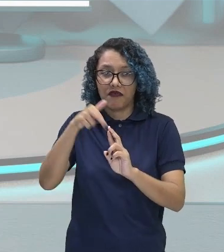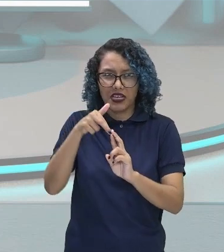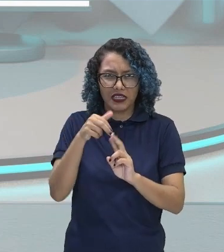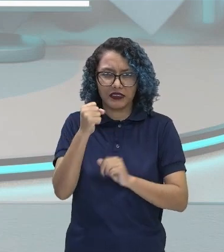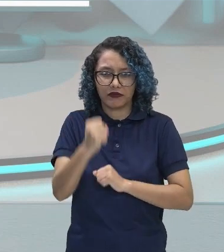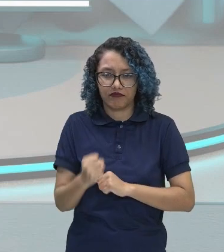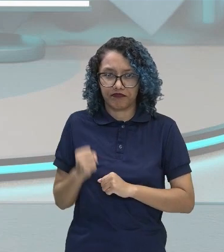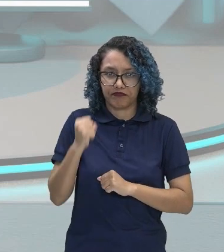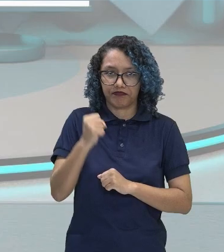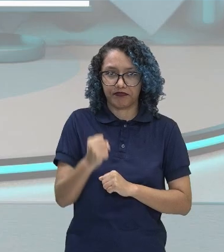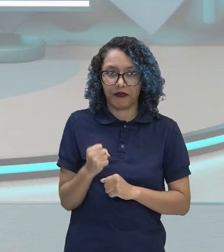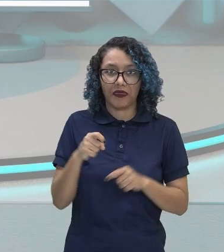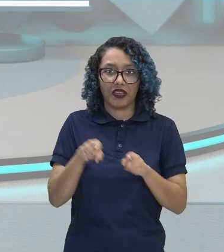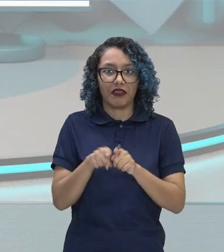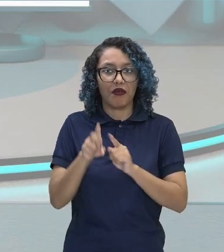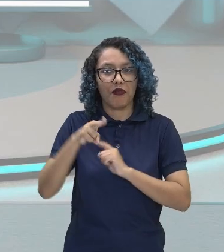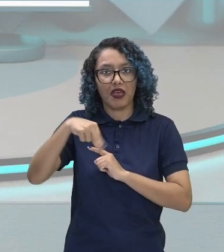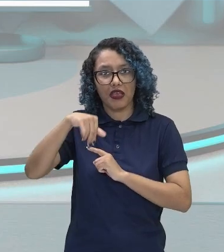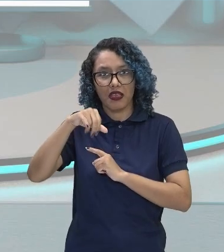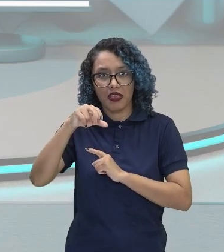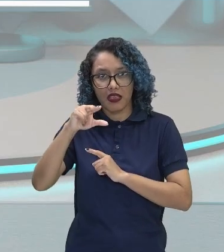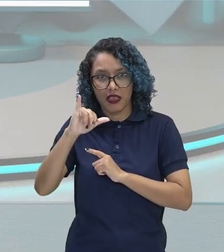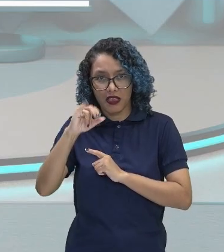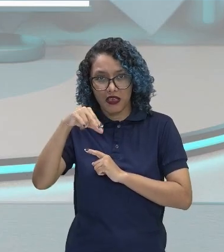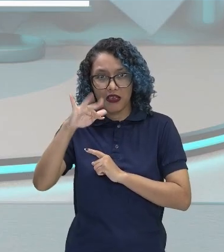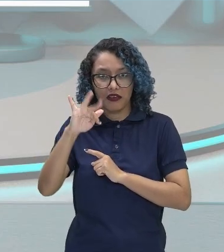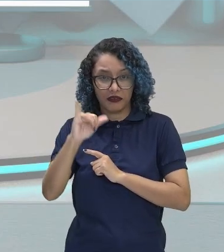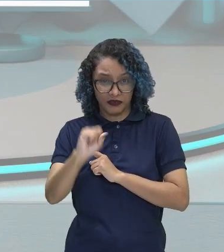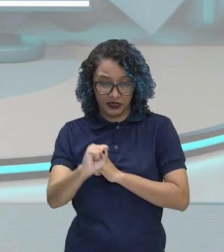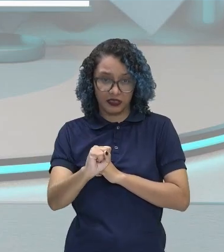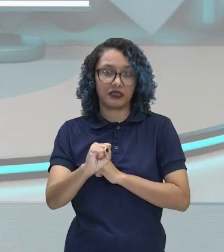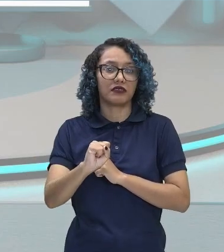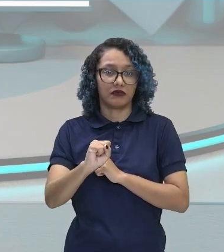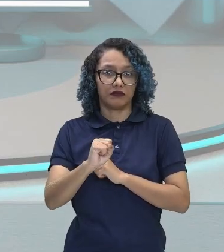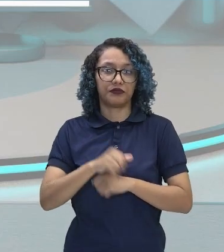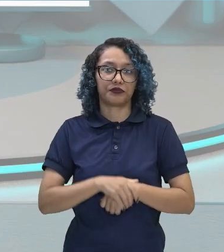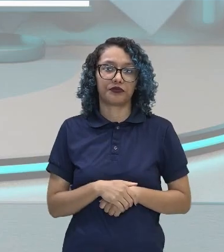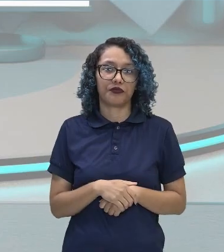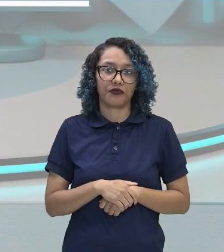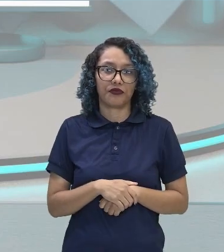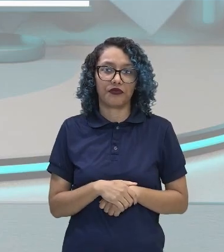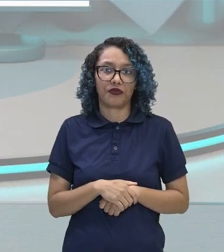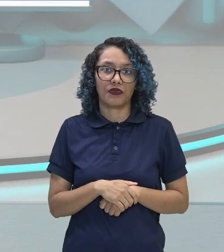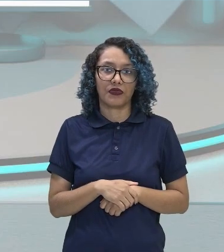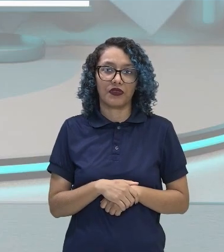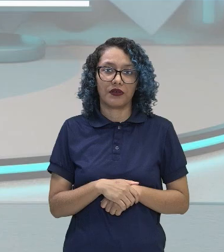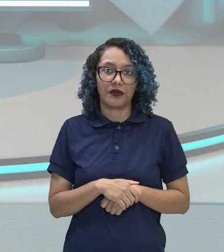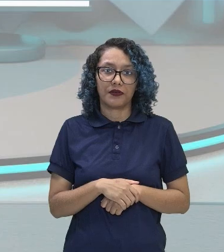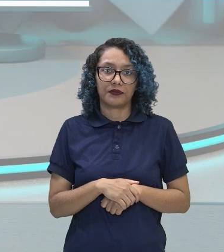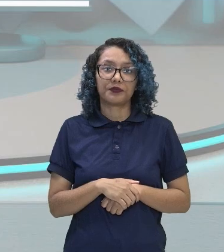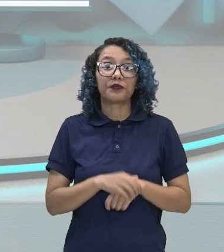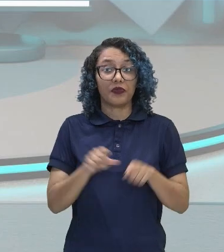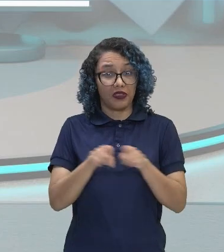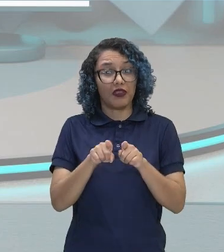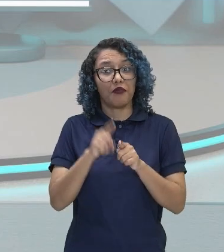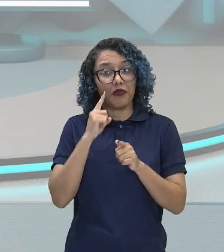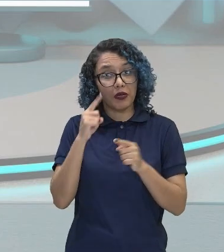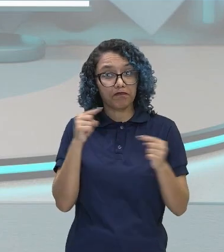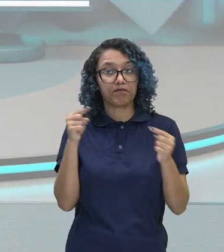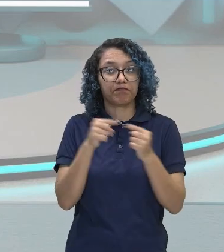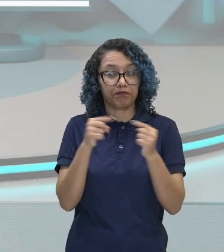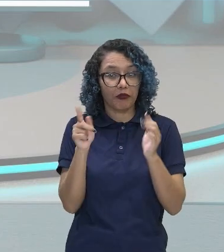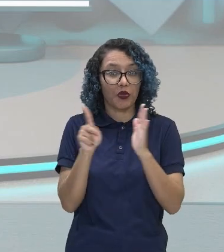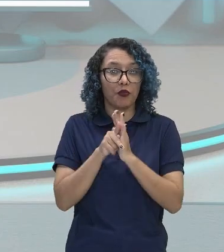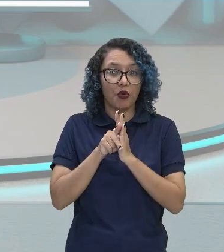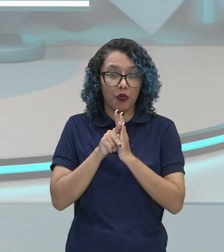e ninfas. A mitologia está muito presente e ela também é um resgate lá do classicismo, né? Vai